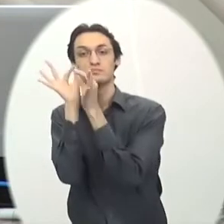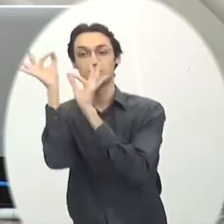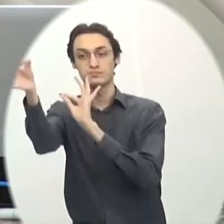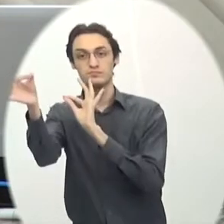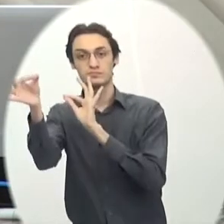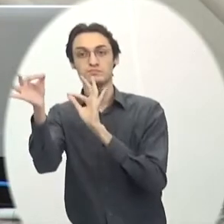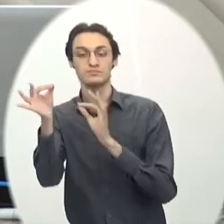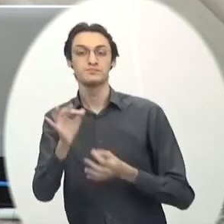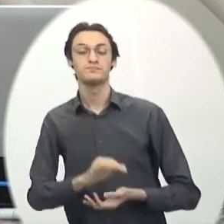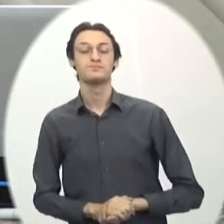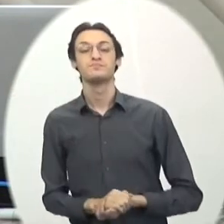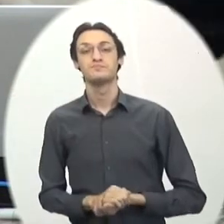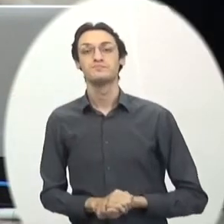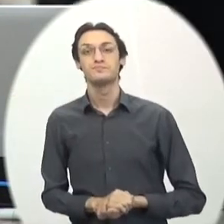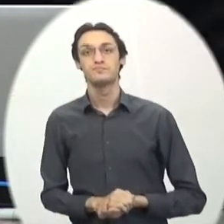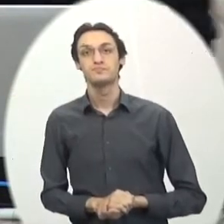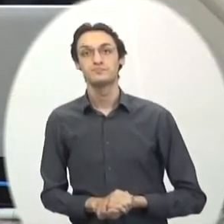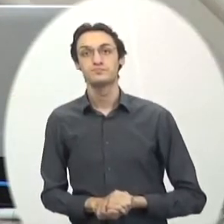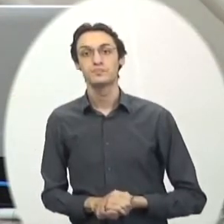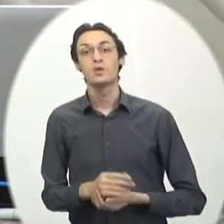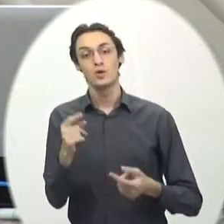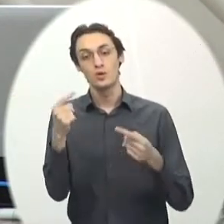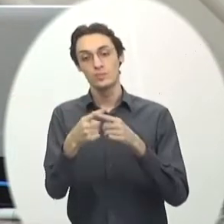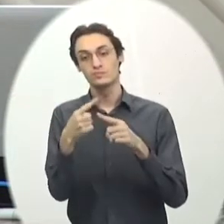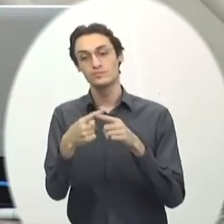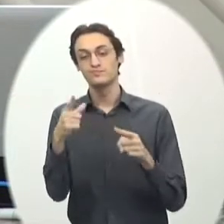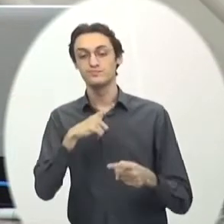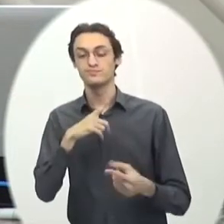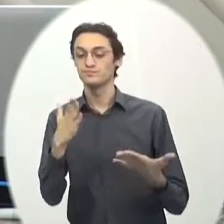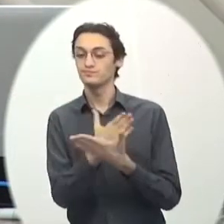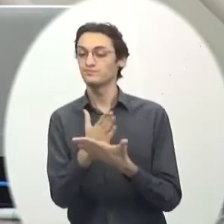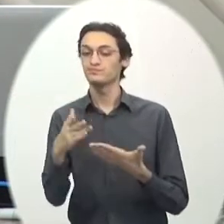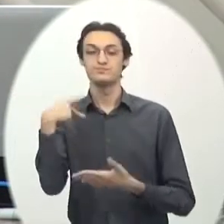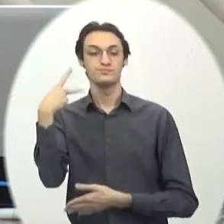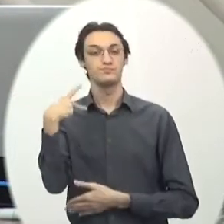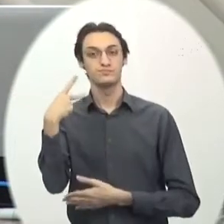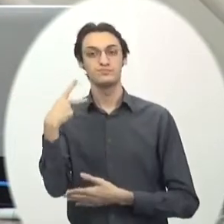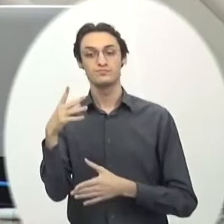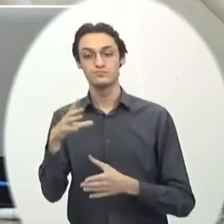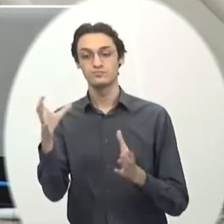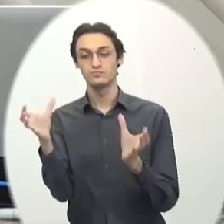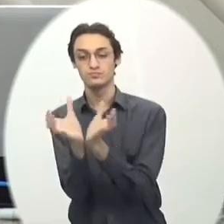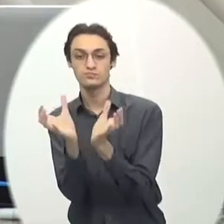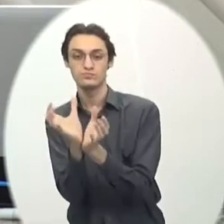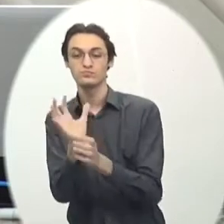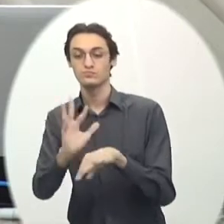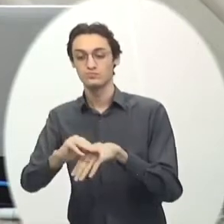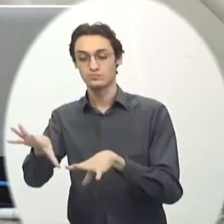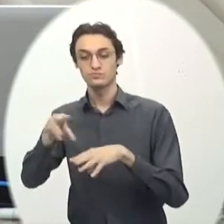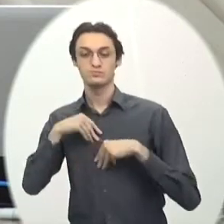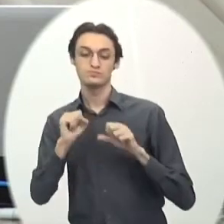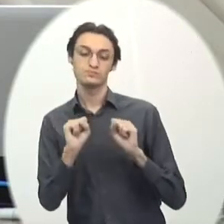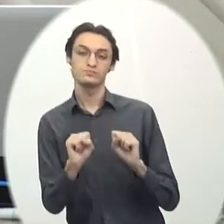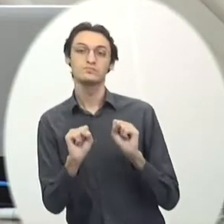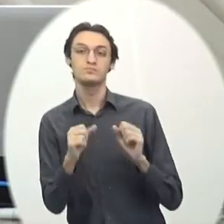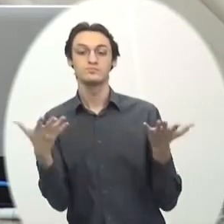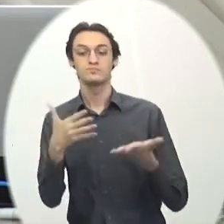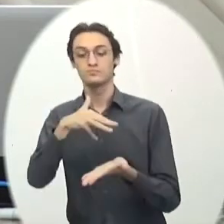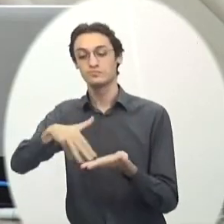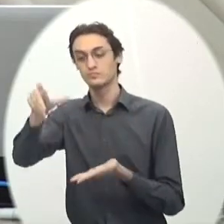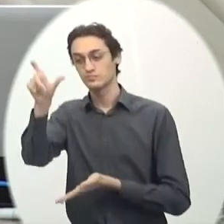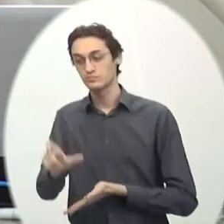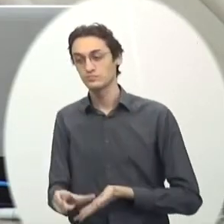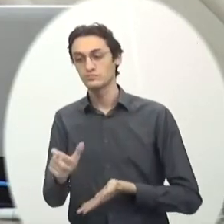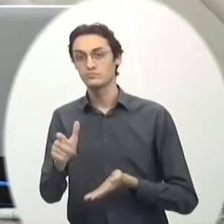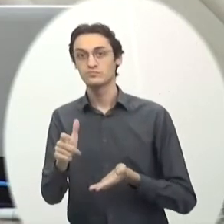com a deliberação remota para atender aqueles vereadores do grupo de risco. Solicito ao senhor secretário para que faça a leitura,